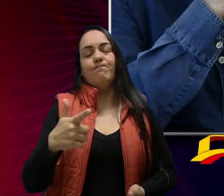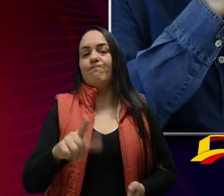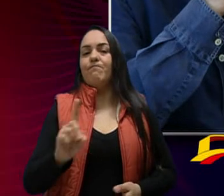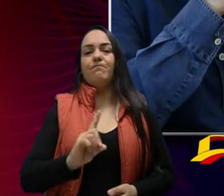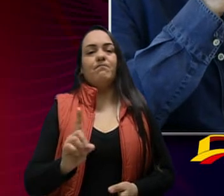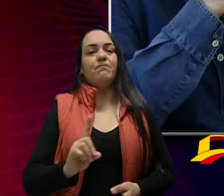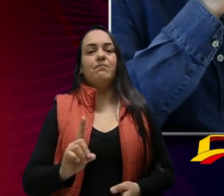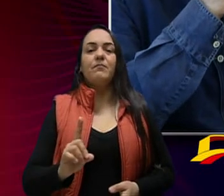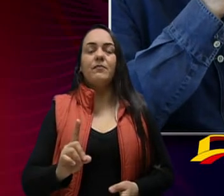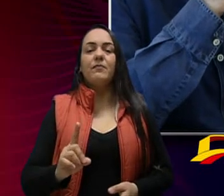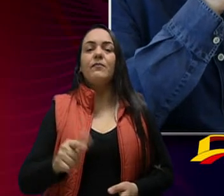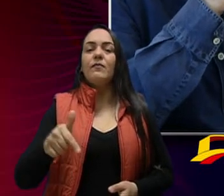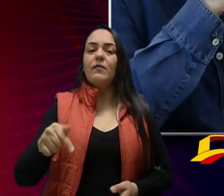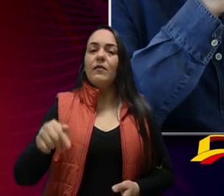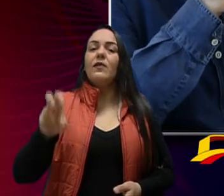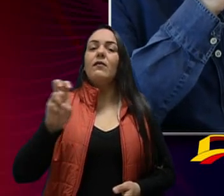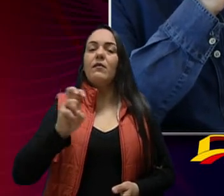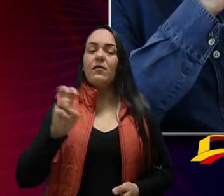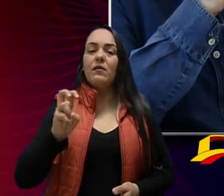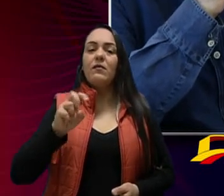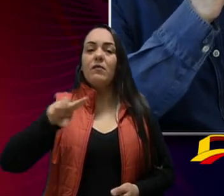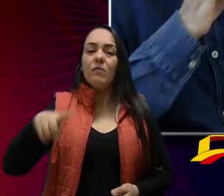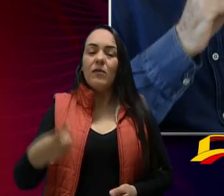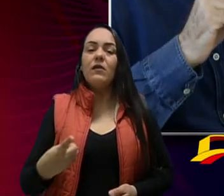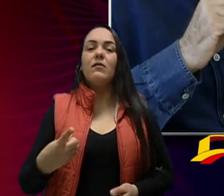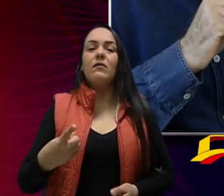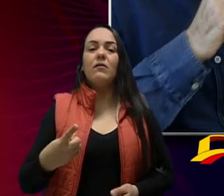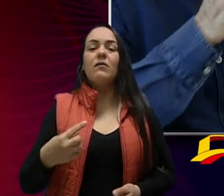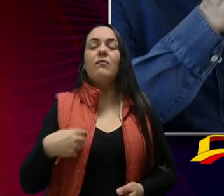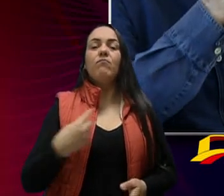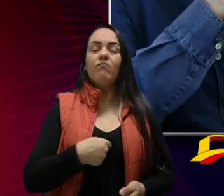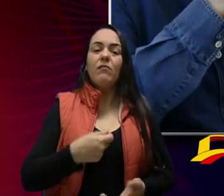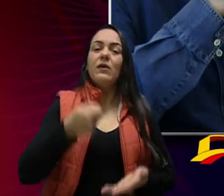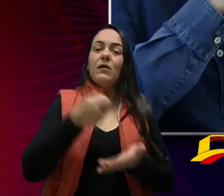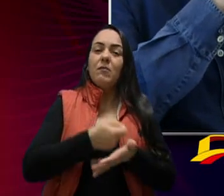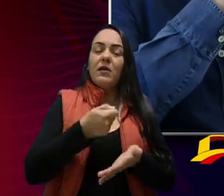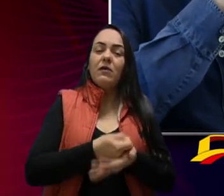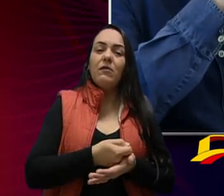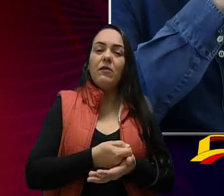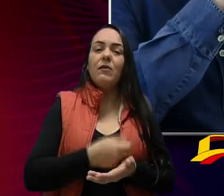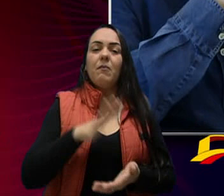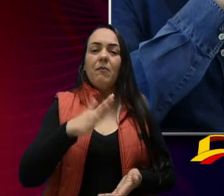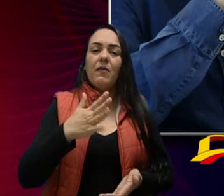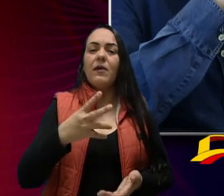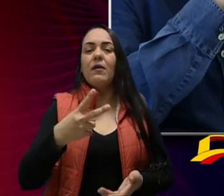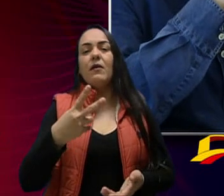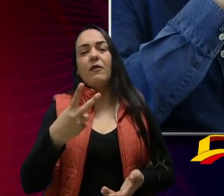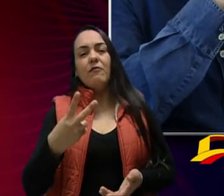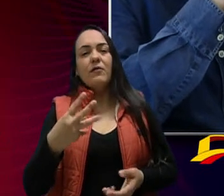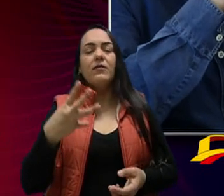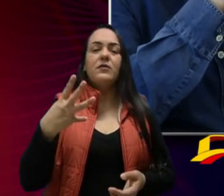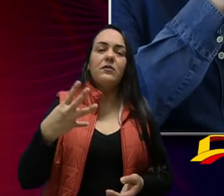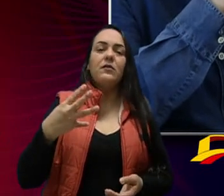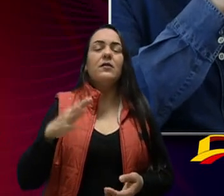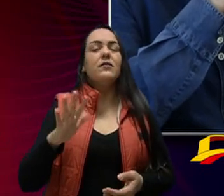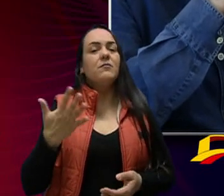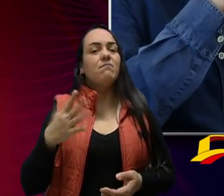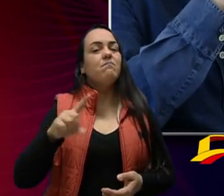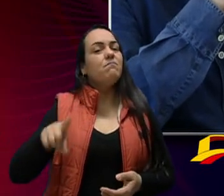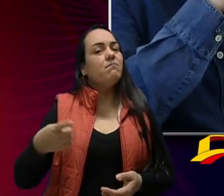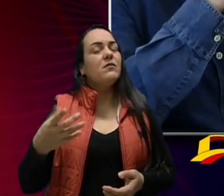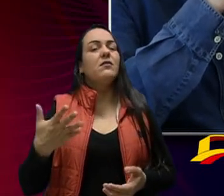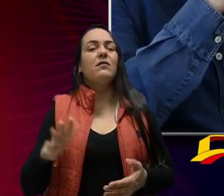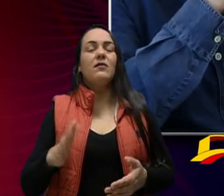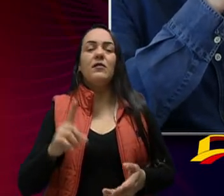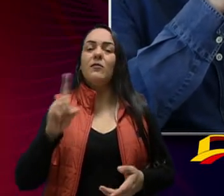então quer dizer a inter t75 você já tem um custo que o senhor falou de vir 20 encontrei 23 mais ainda não